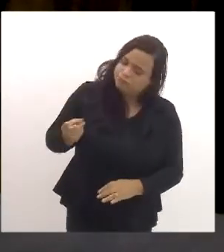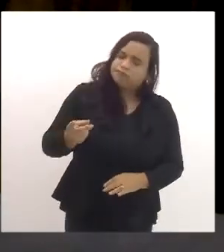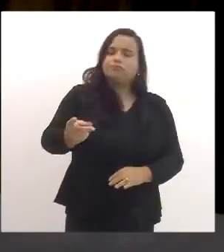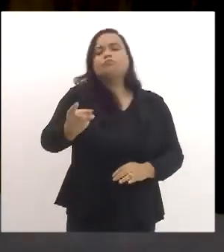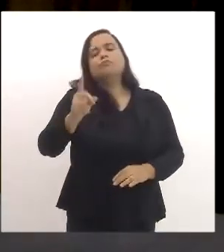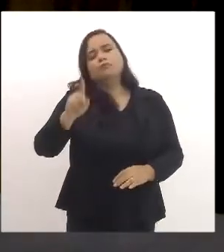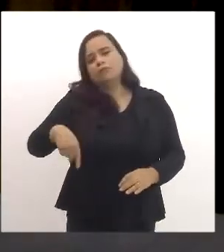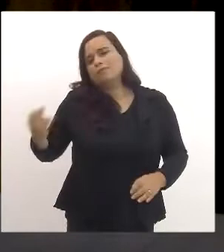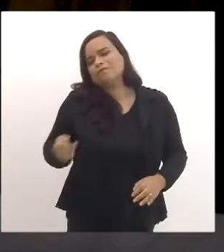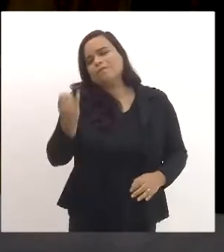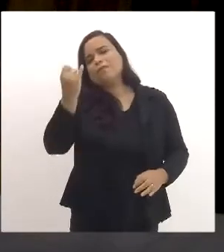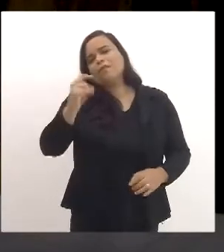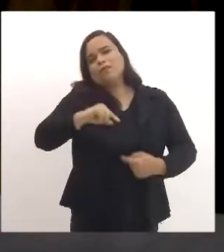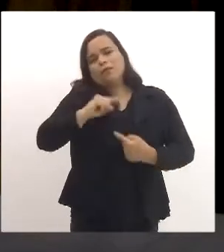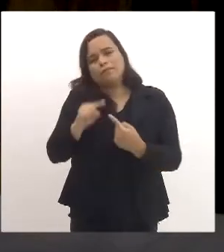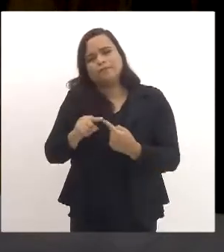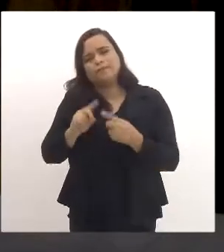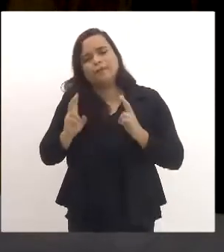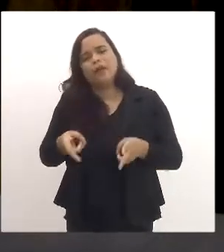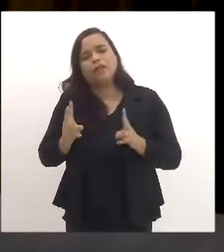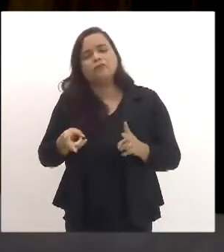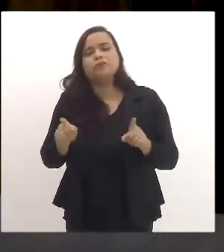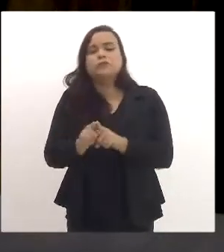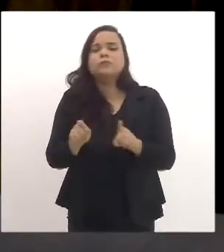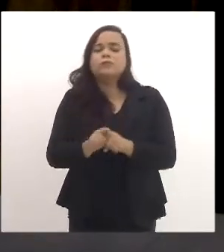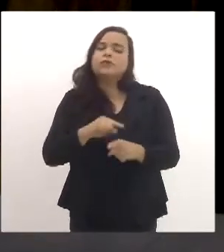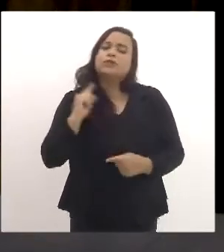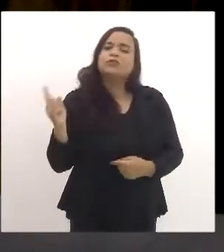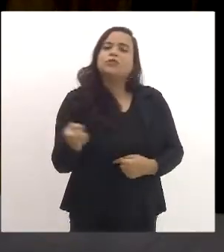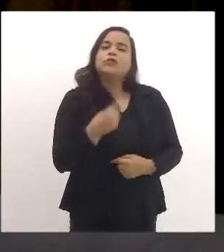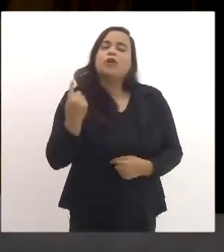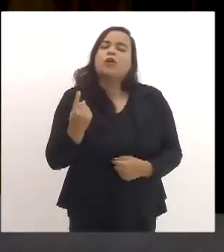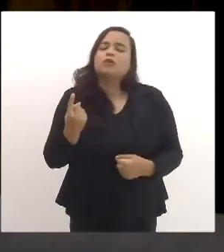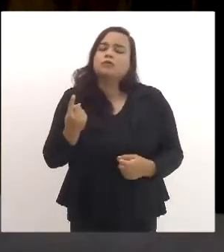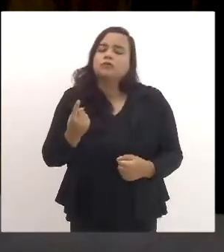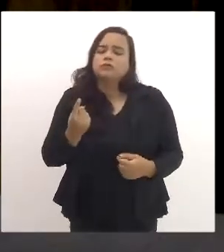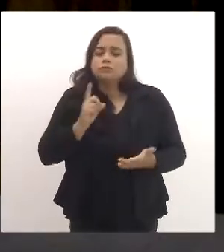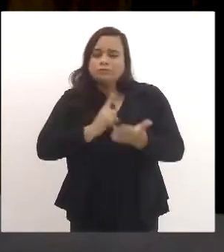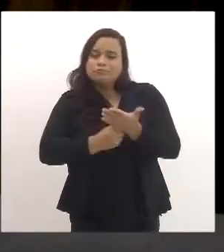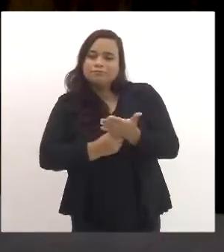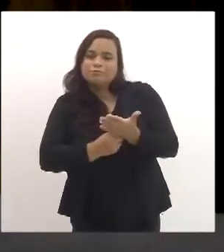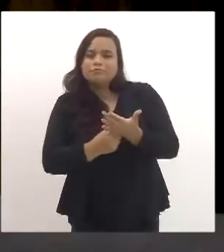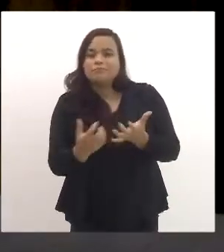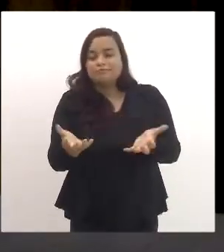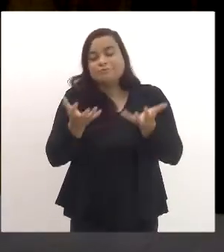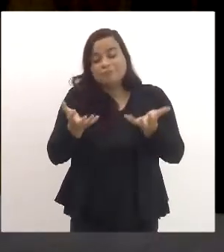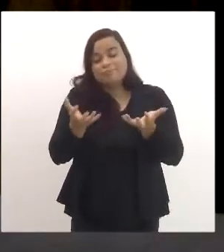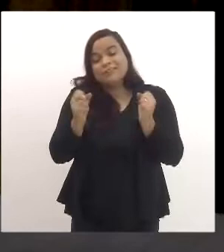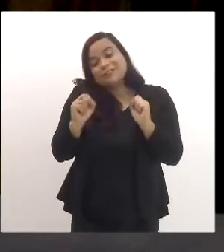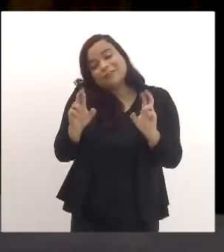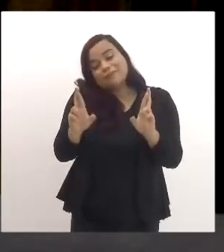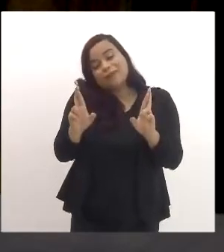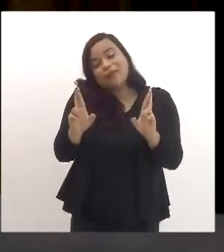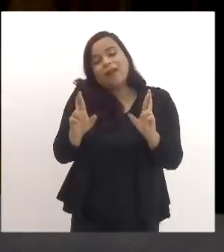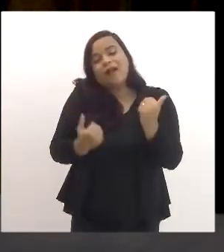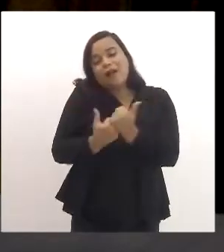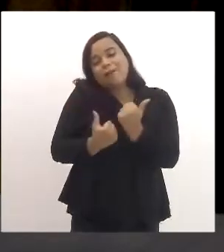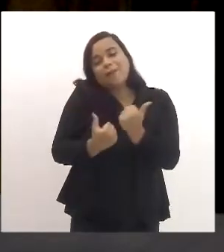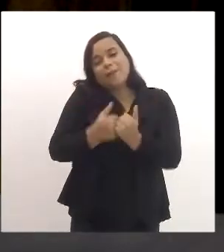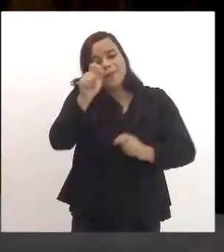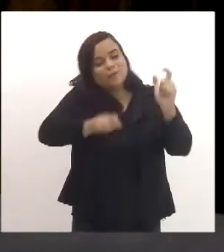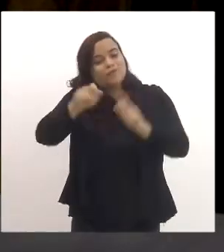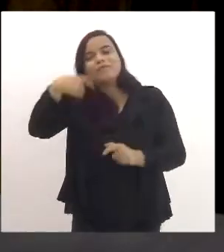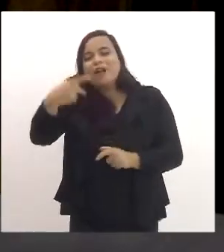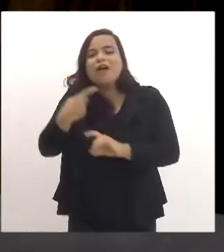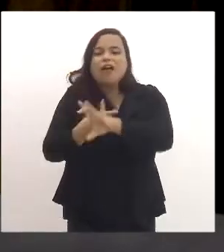fundamental. E, para isso, nós contamos com o apoio dos parlamentares, com o